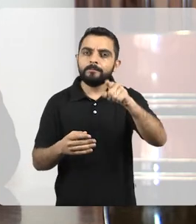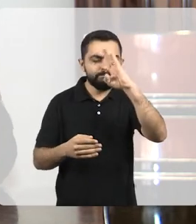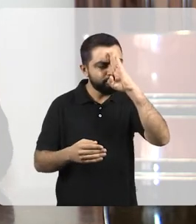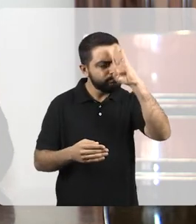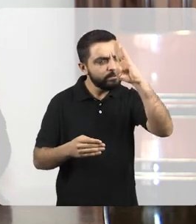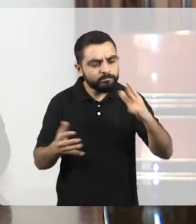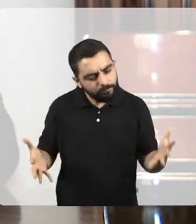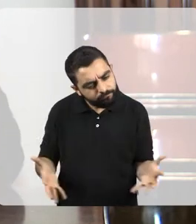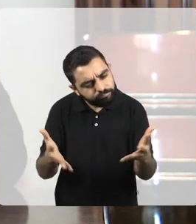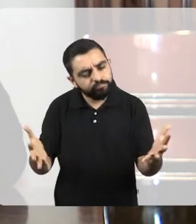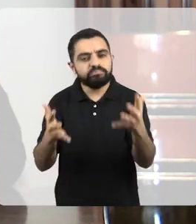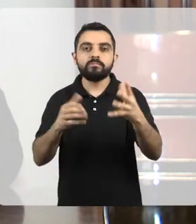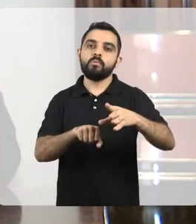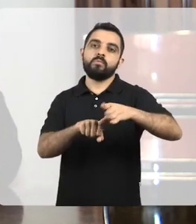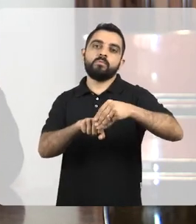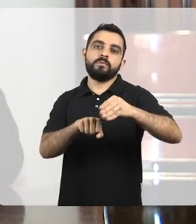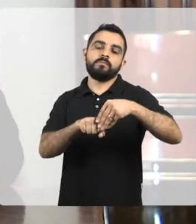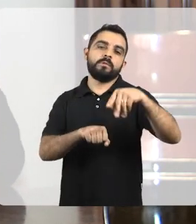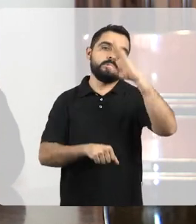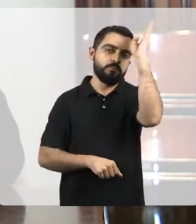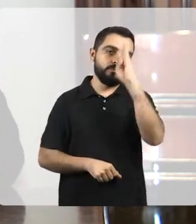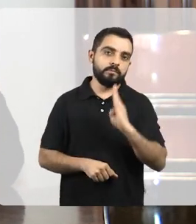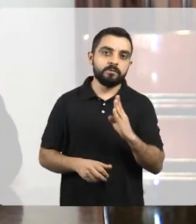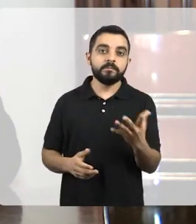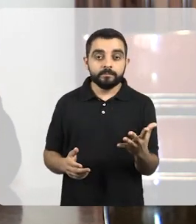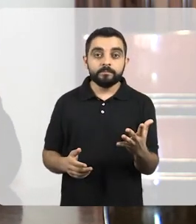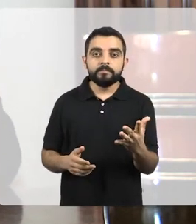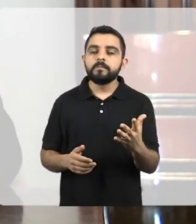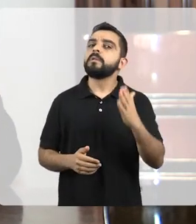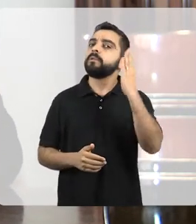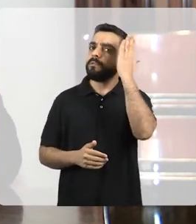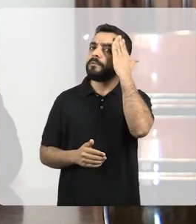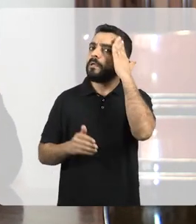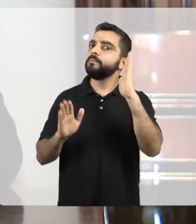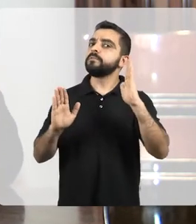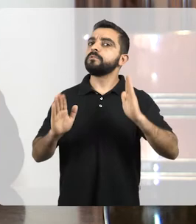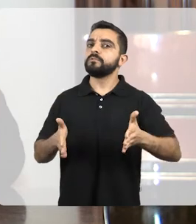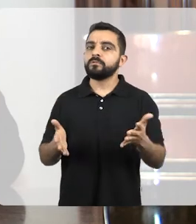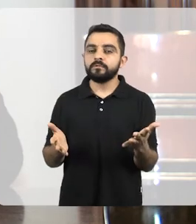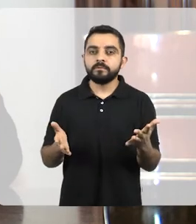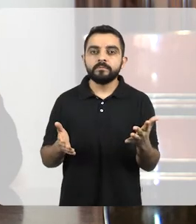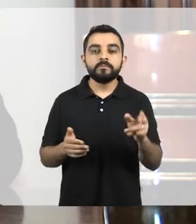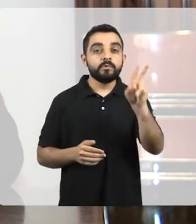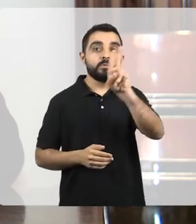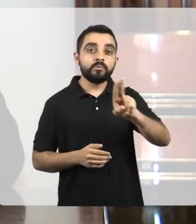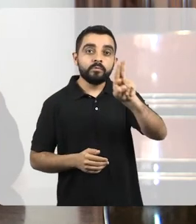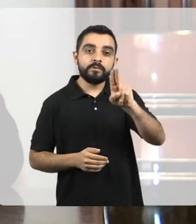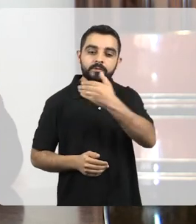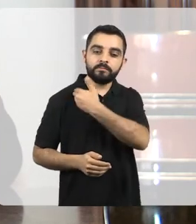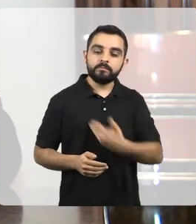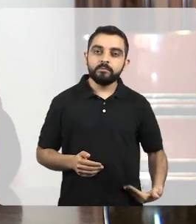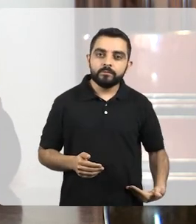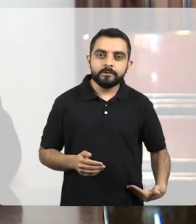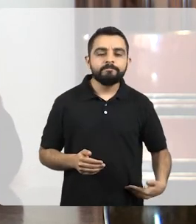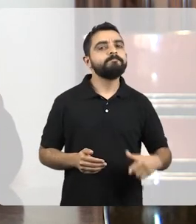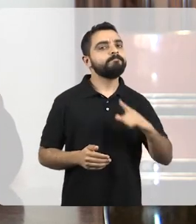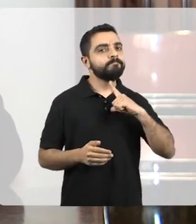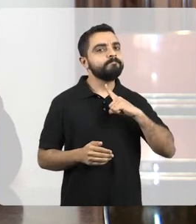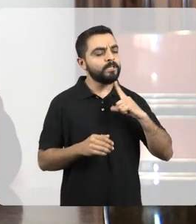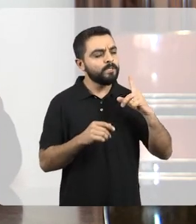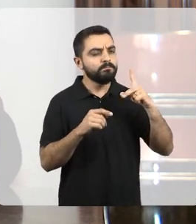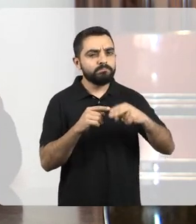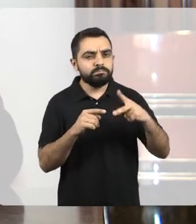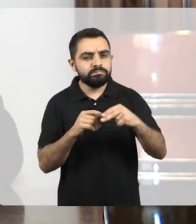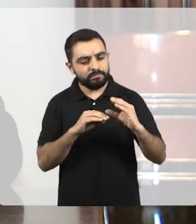na produção dos saberes aqui nesse país também não é segredo pra ninguém que as universidades federais têm tido ao longo dos últimos